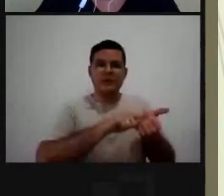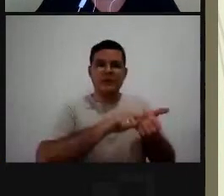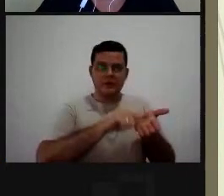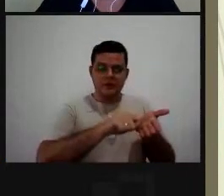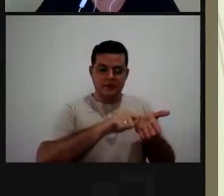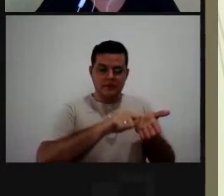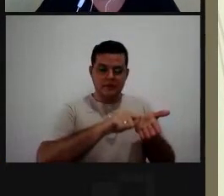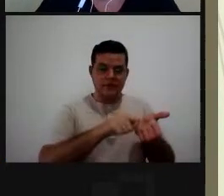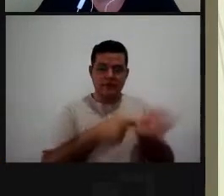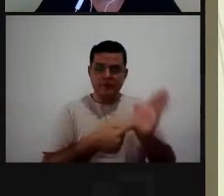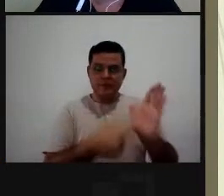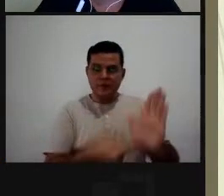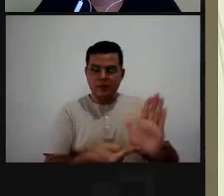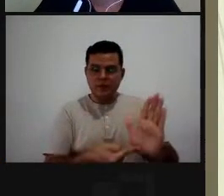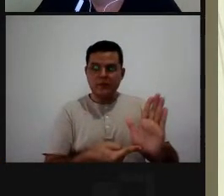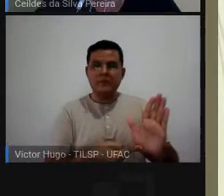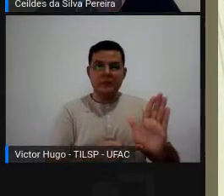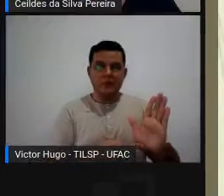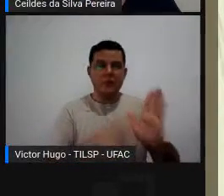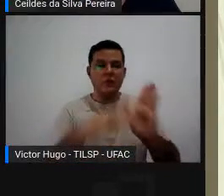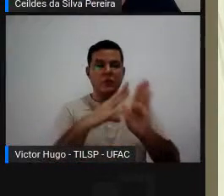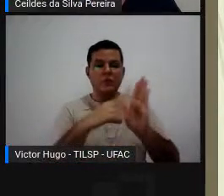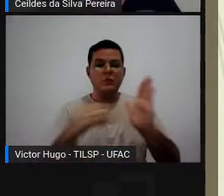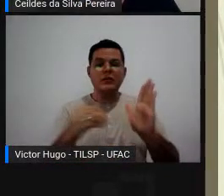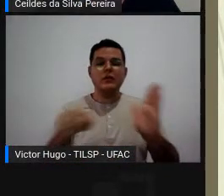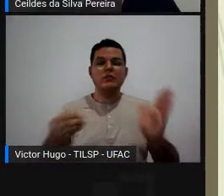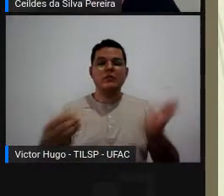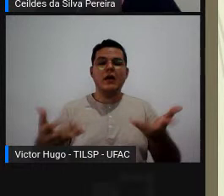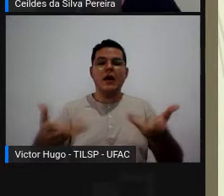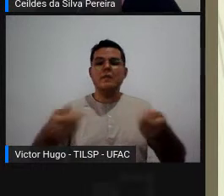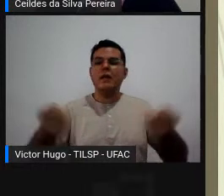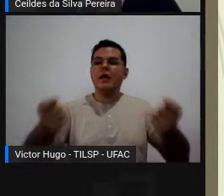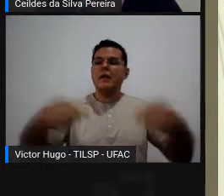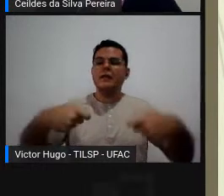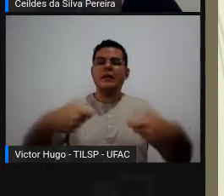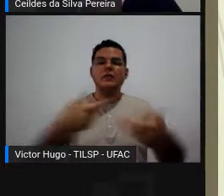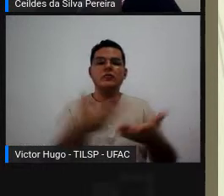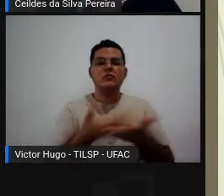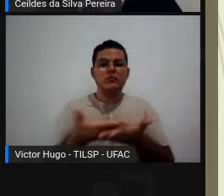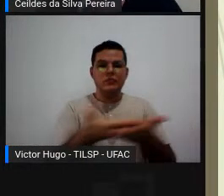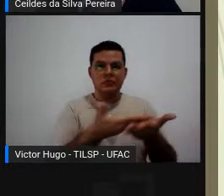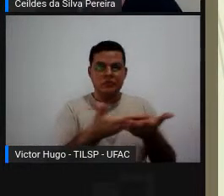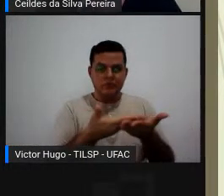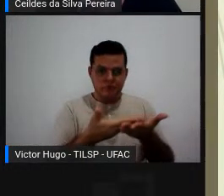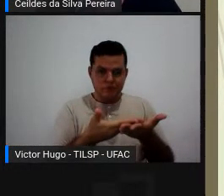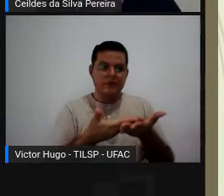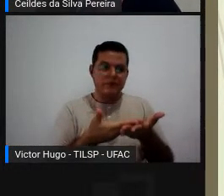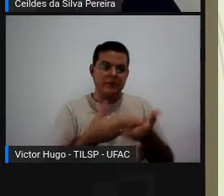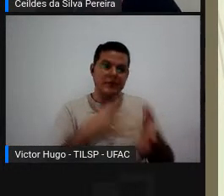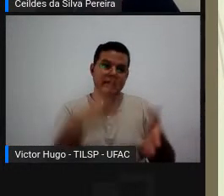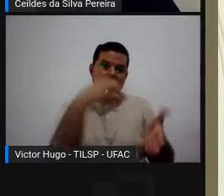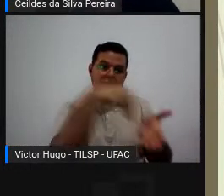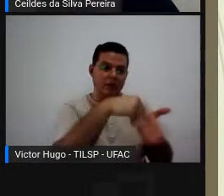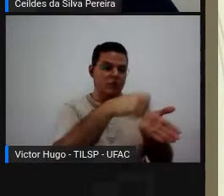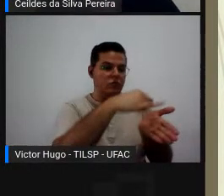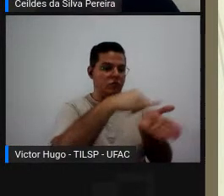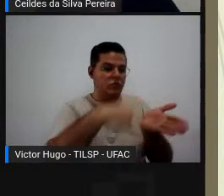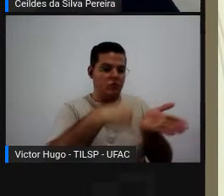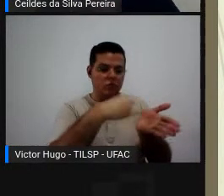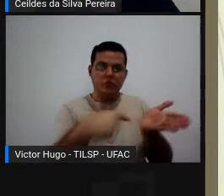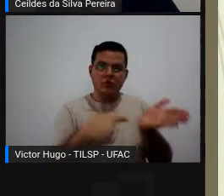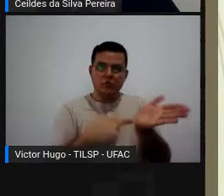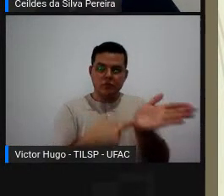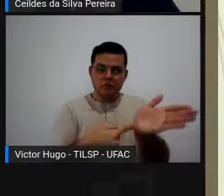O modelo de habilidade de estudo, presente também nesses documentos, concebia que habilidades